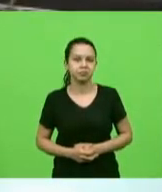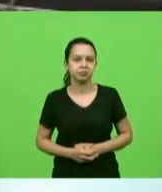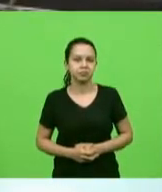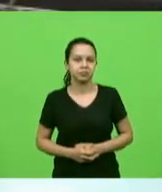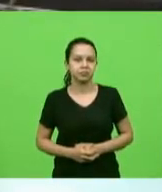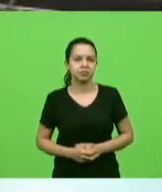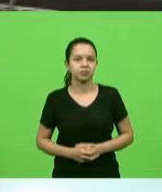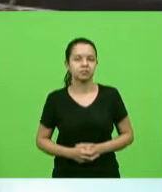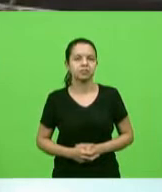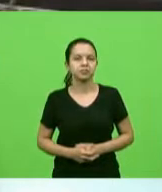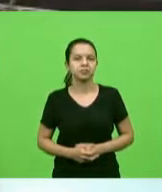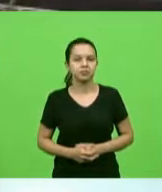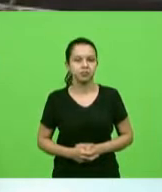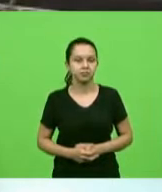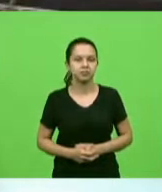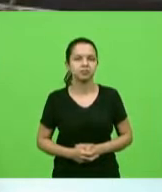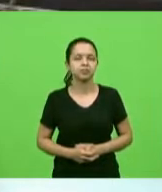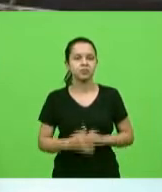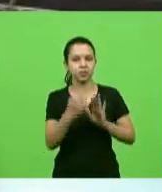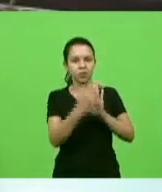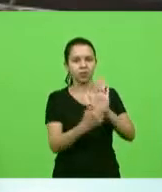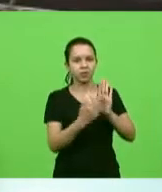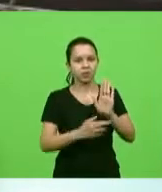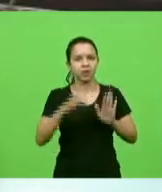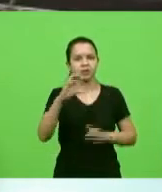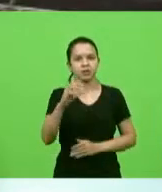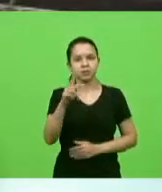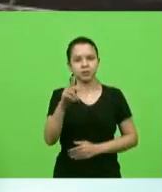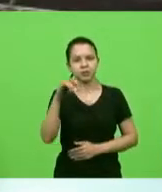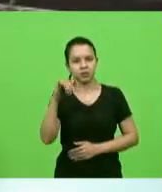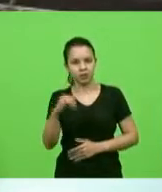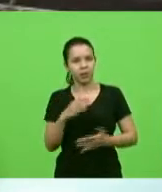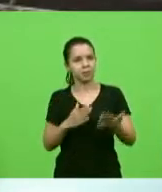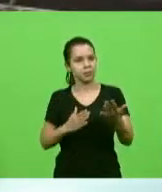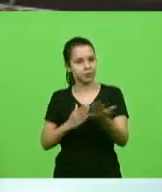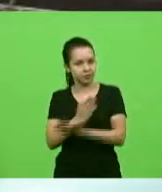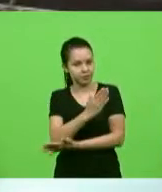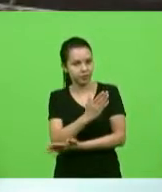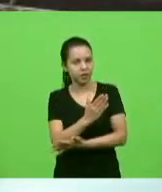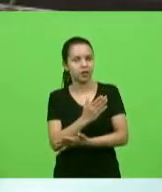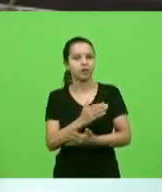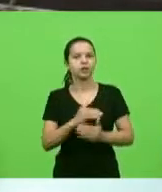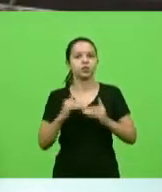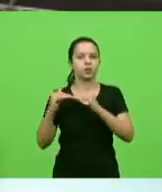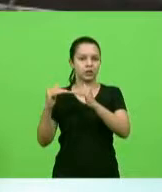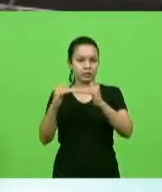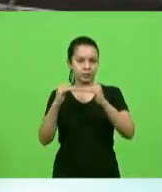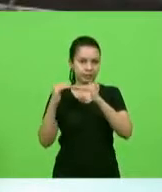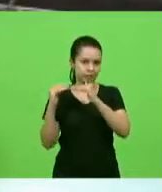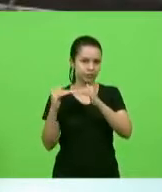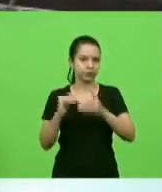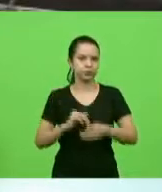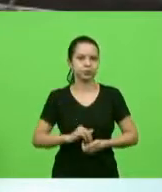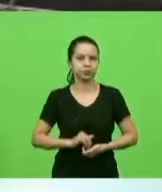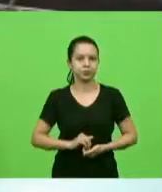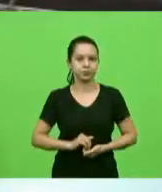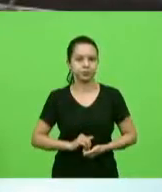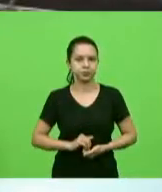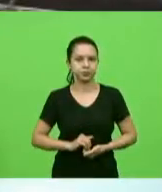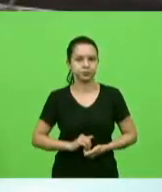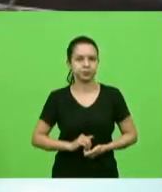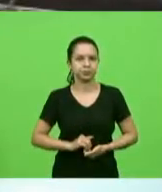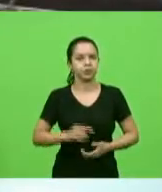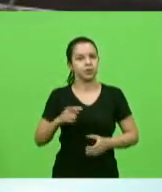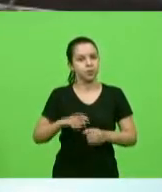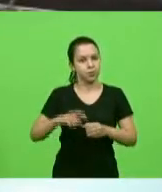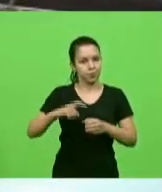melhor dizendo, o relatório da CPI foi aprovado por unanimidade